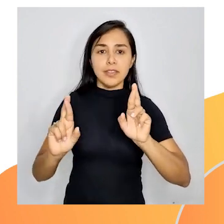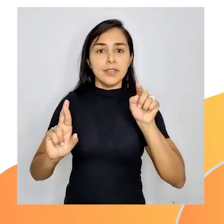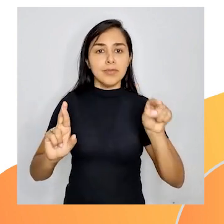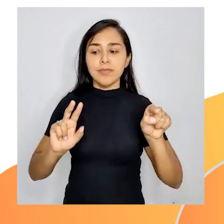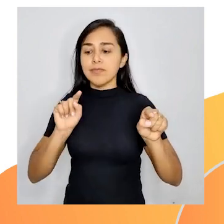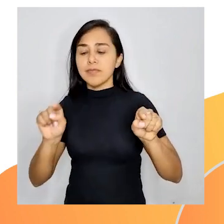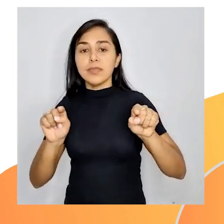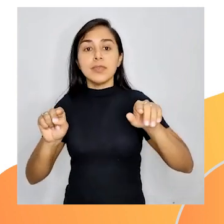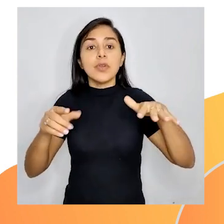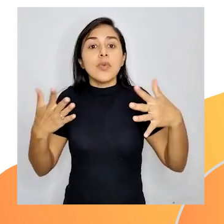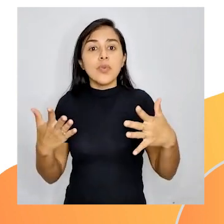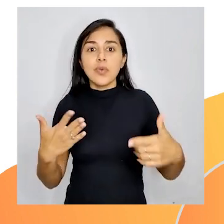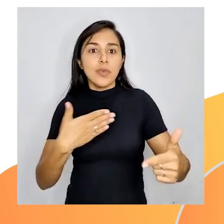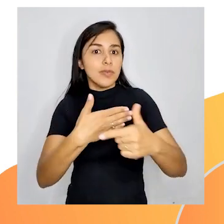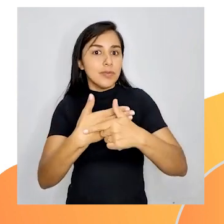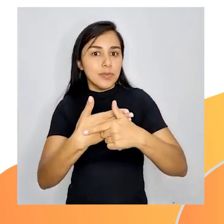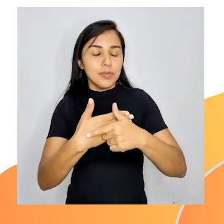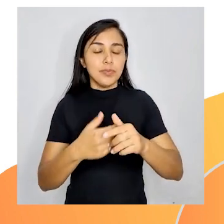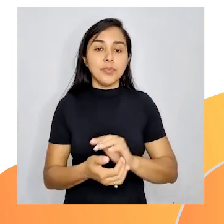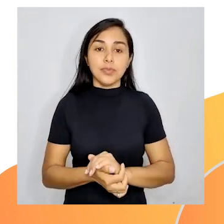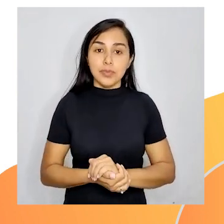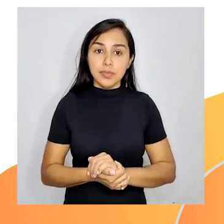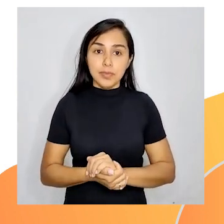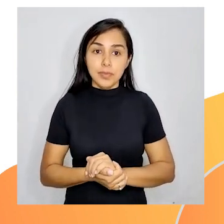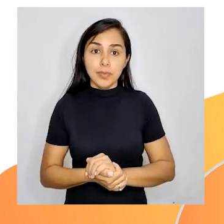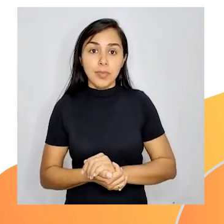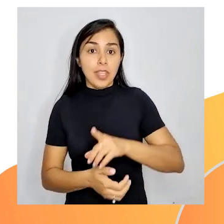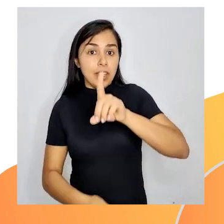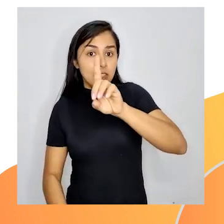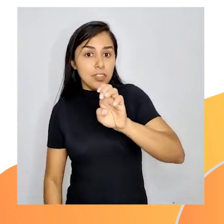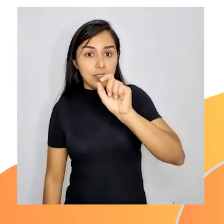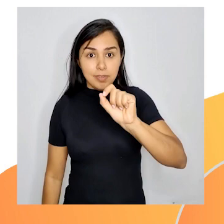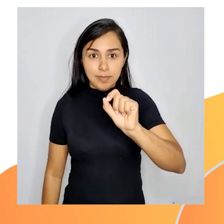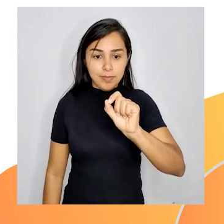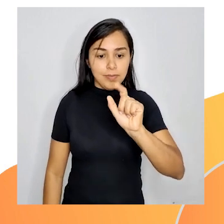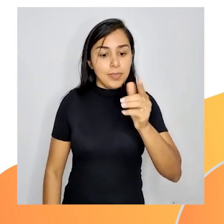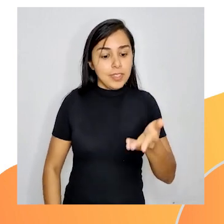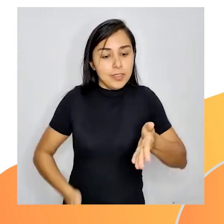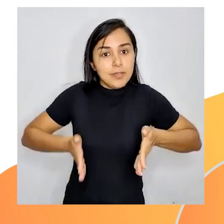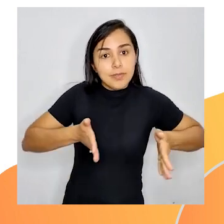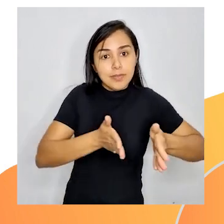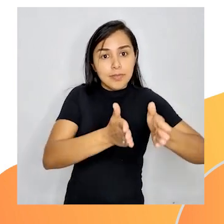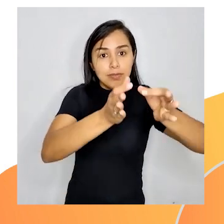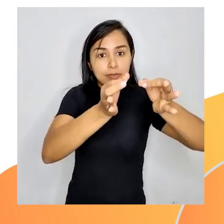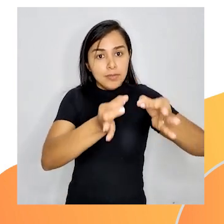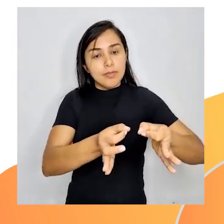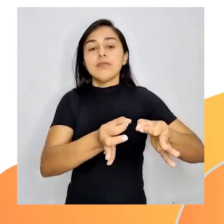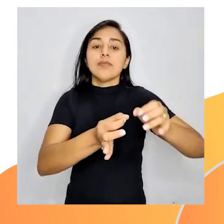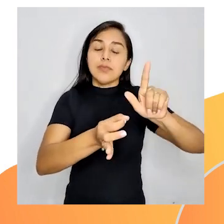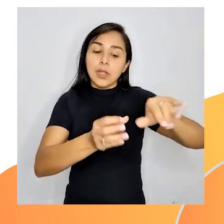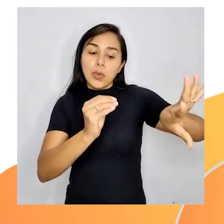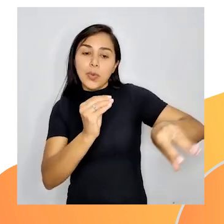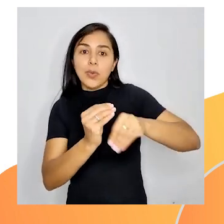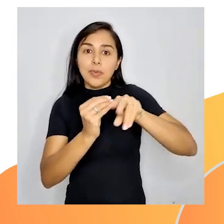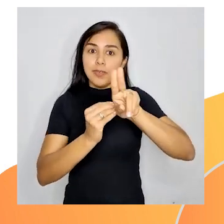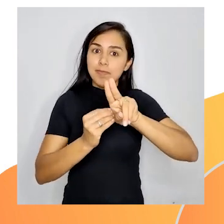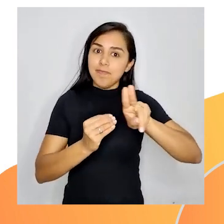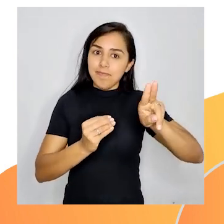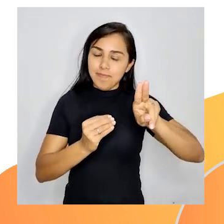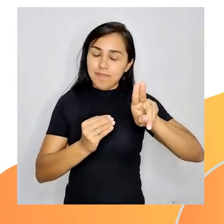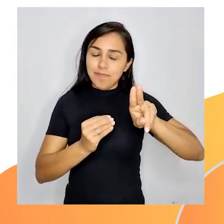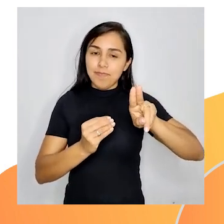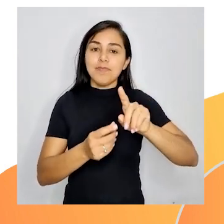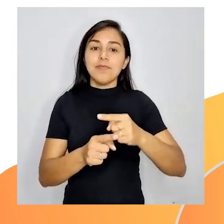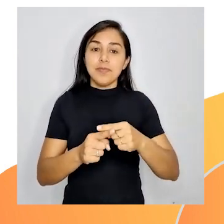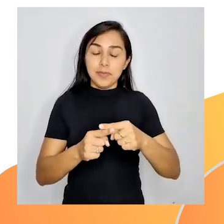De que esse caminho é certo está funcionando como um complemento nominal da oração principal. Por quê,